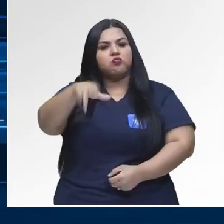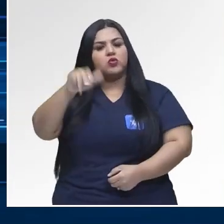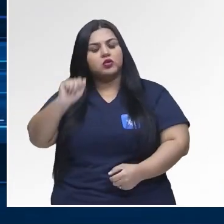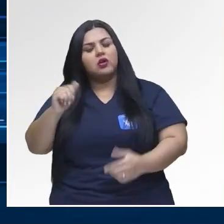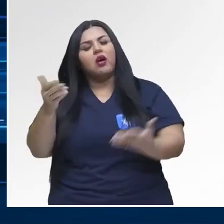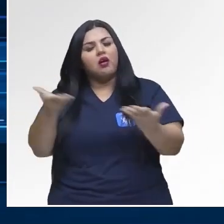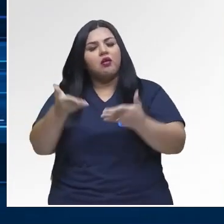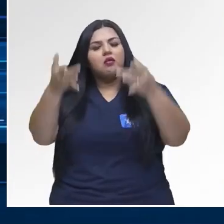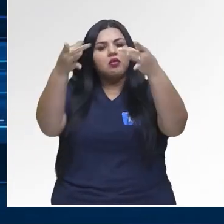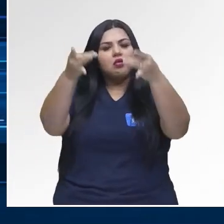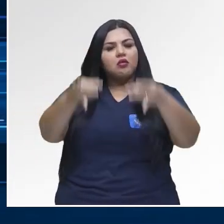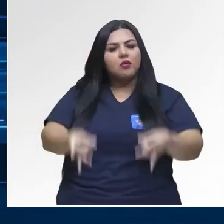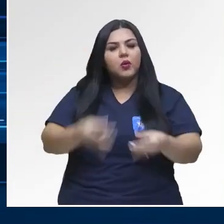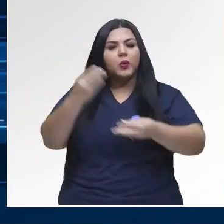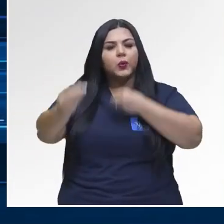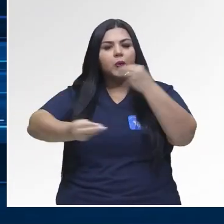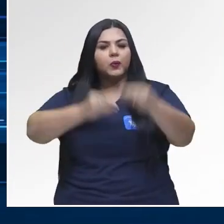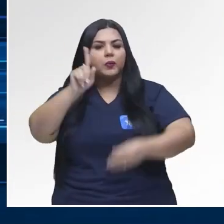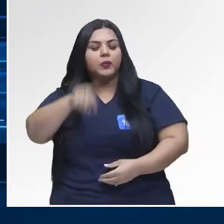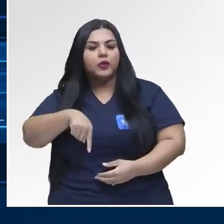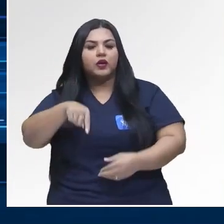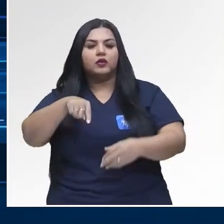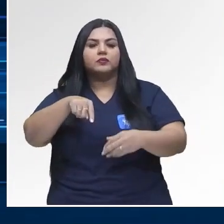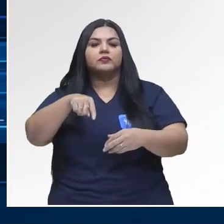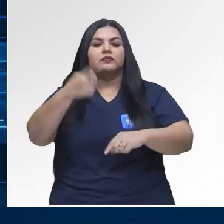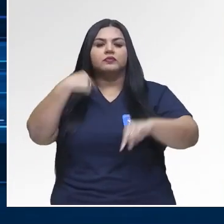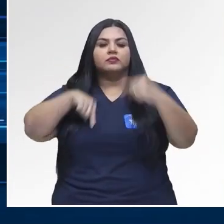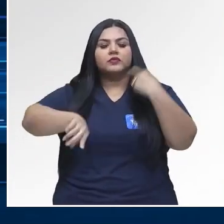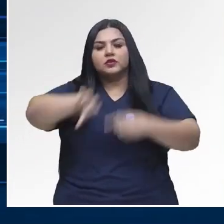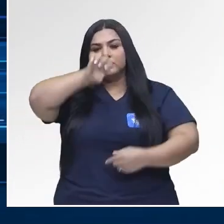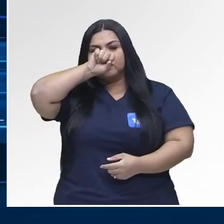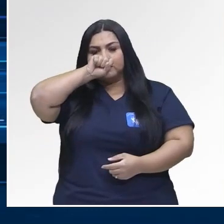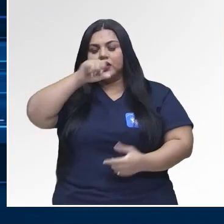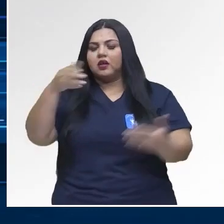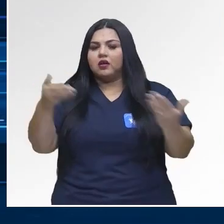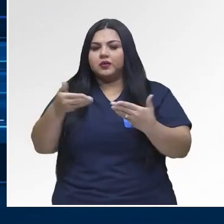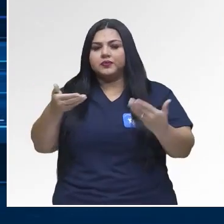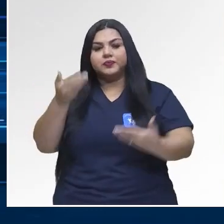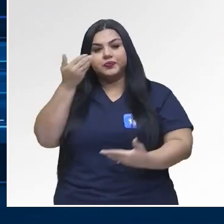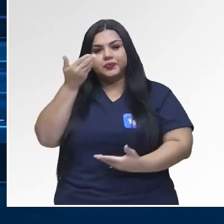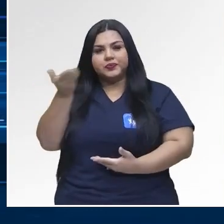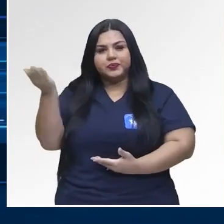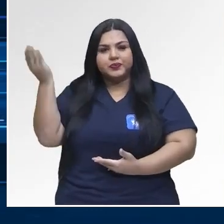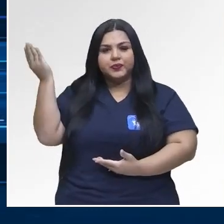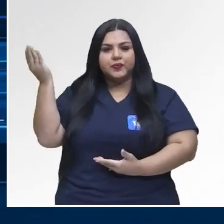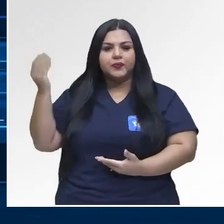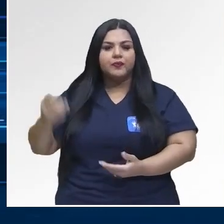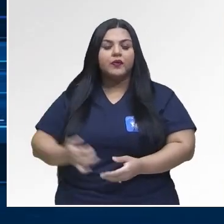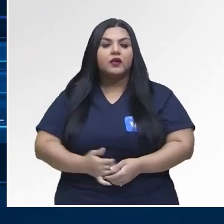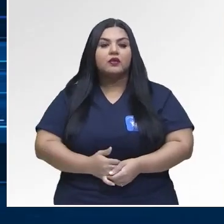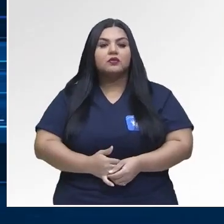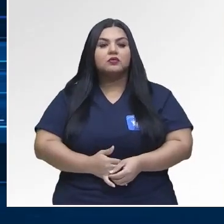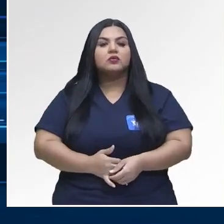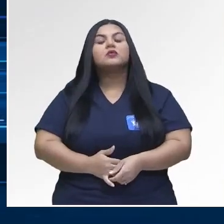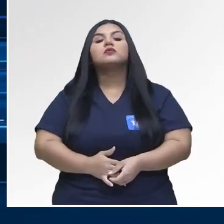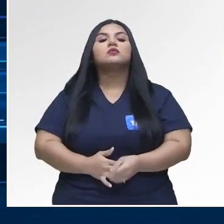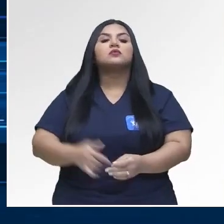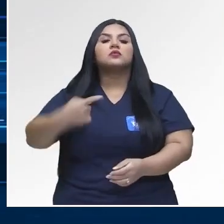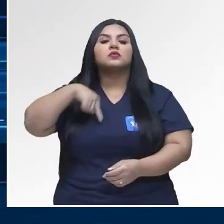direitinho como funciona o nosso sistema respiratório. Então, vamos observar anatomicamente. A gente tem a